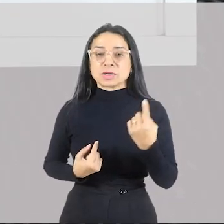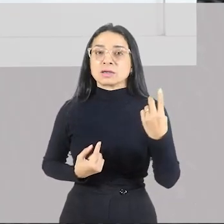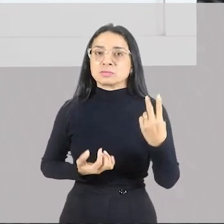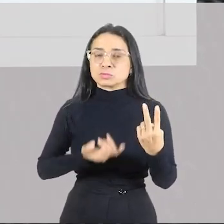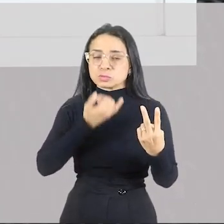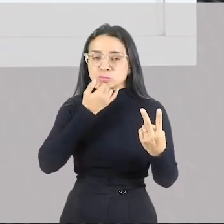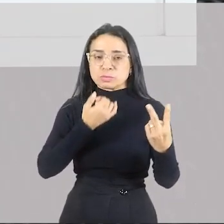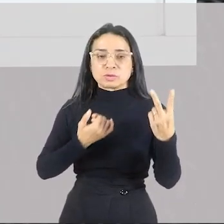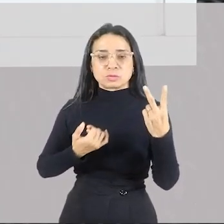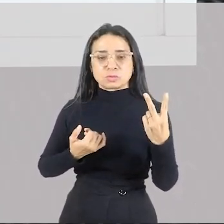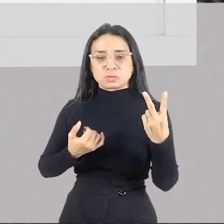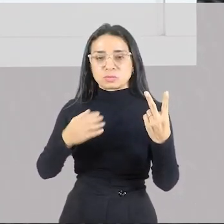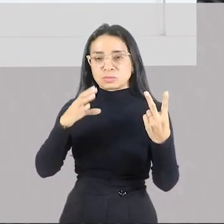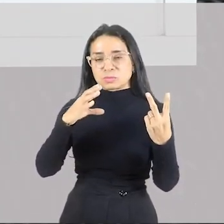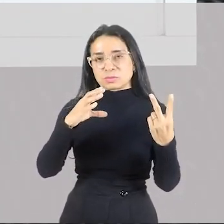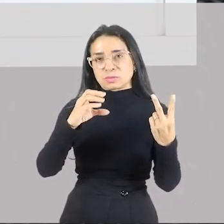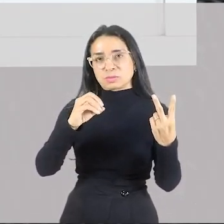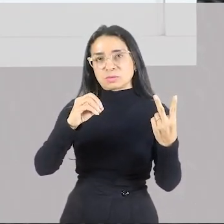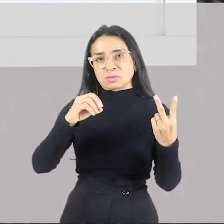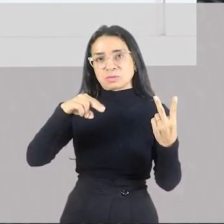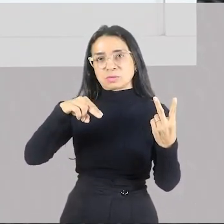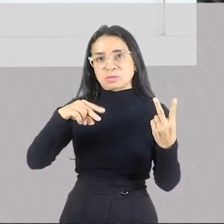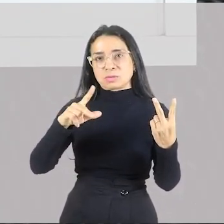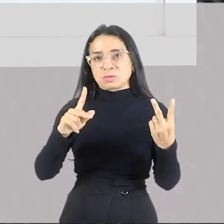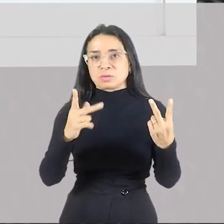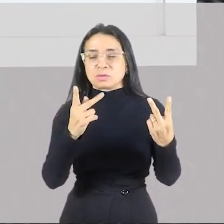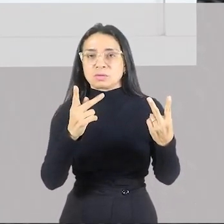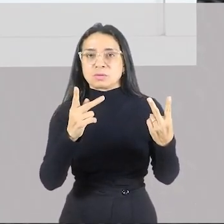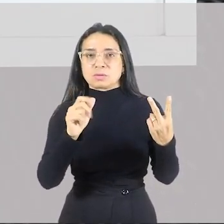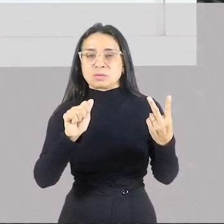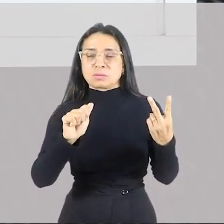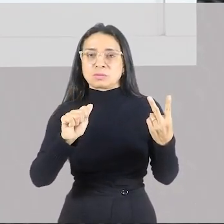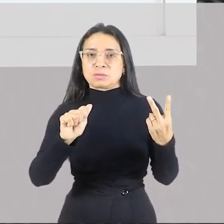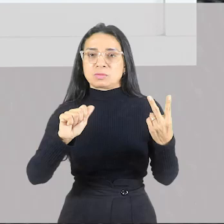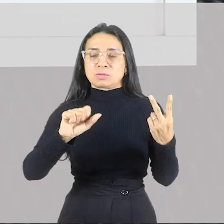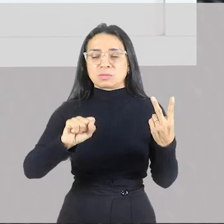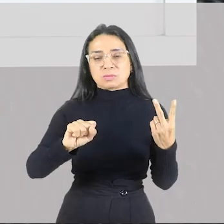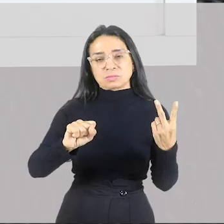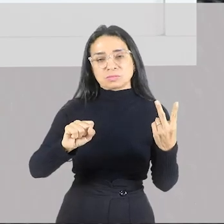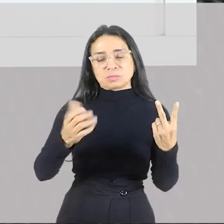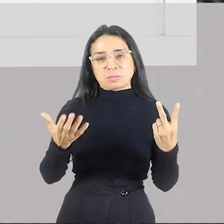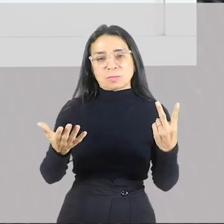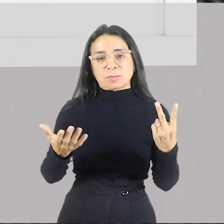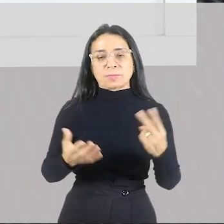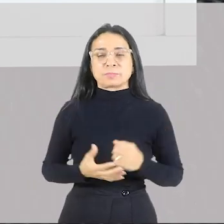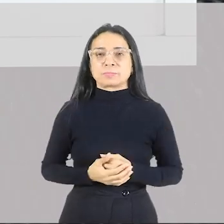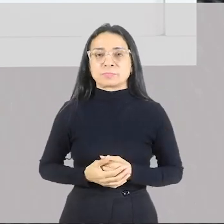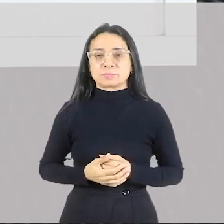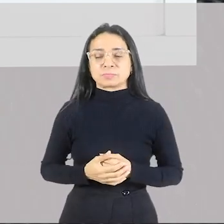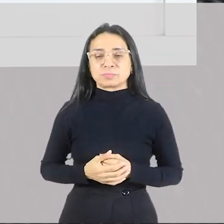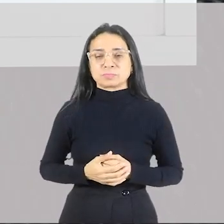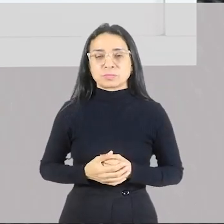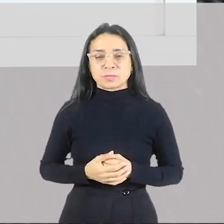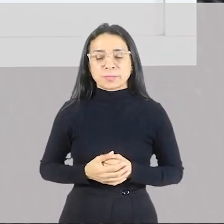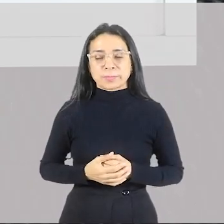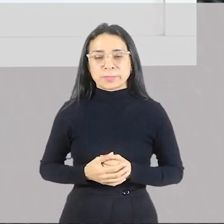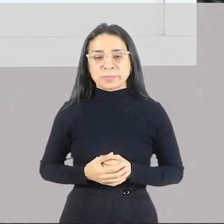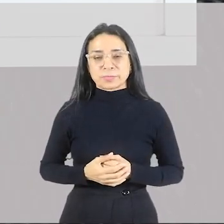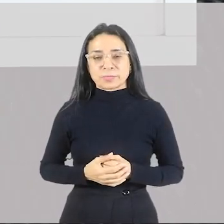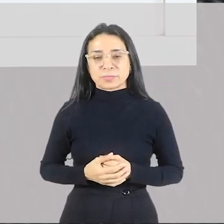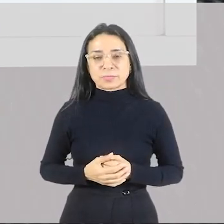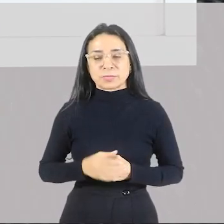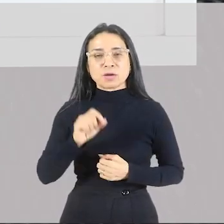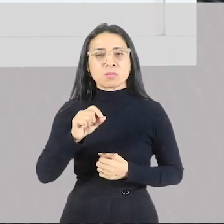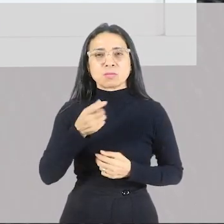2 conchas, né? 2 conchas. Perfeito. Bom, beleza. Aí o que